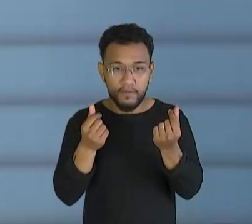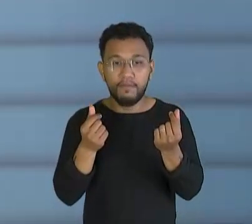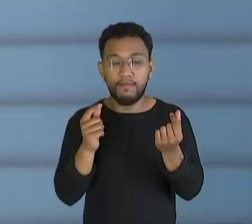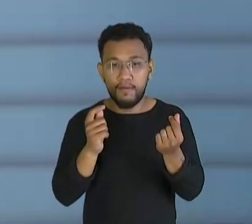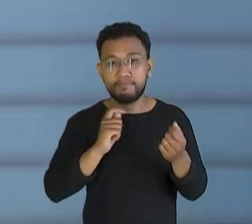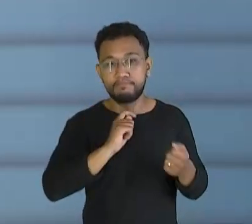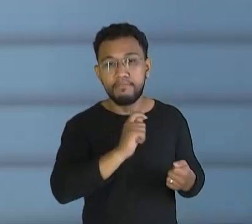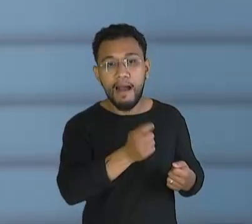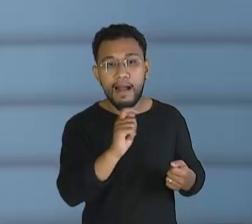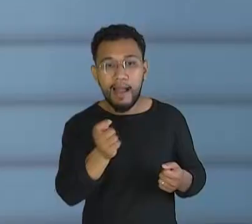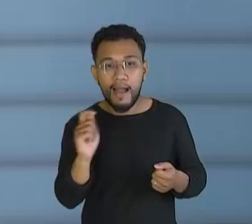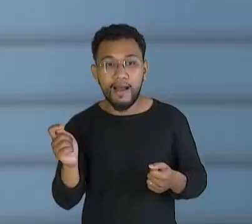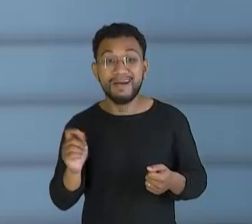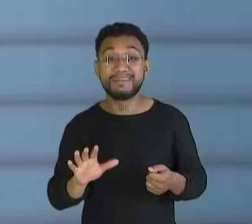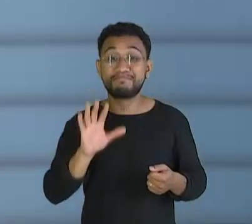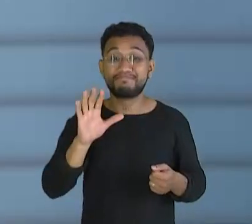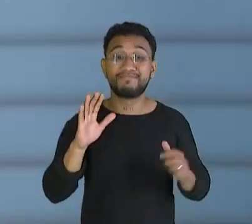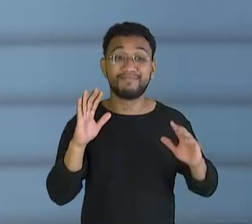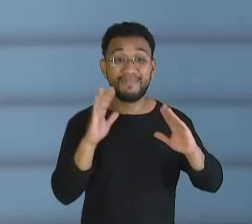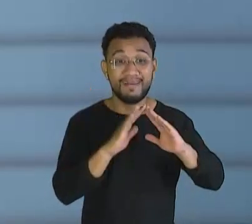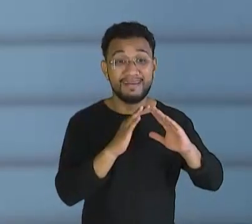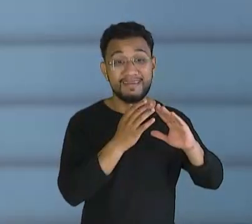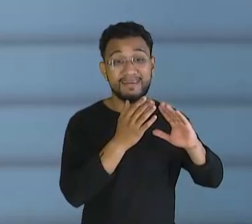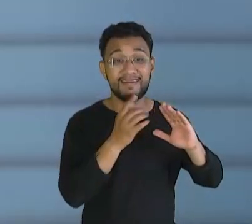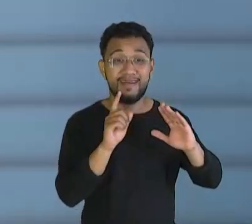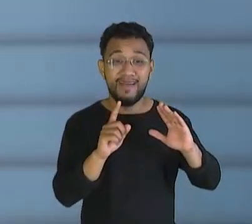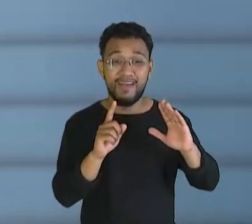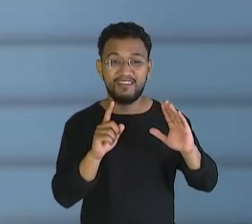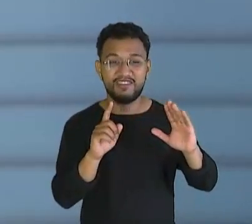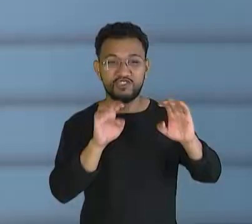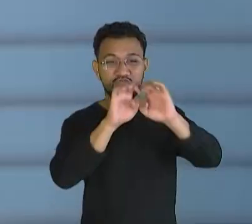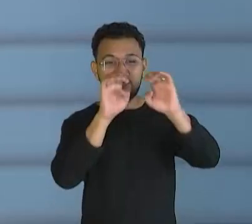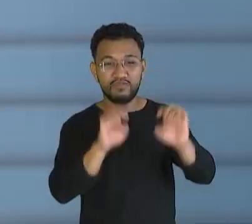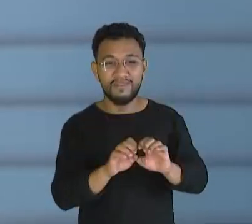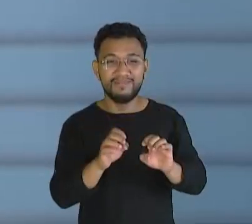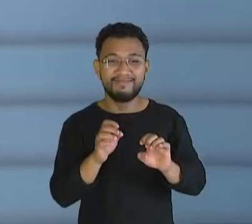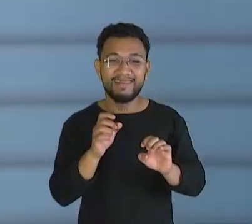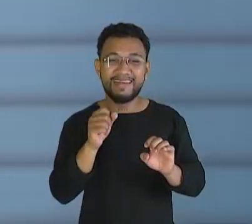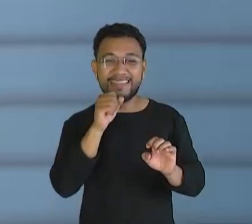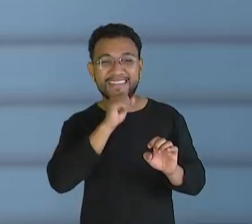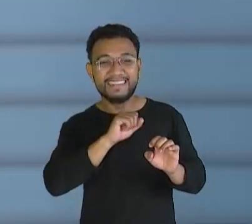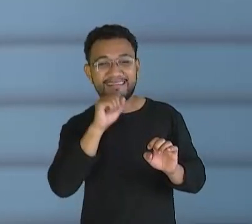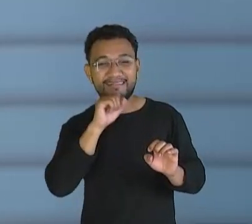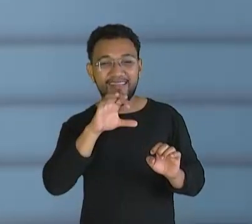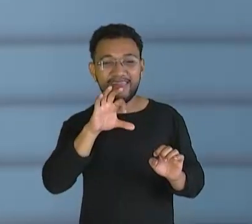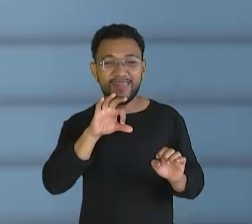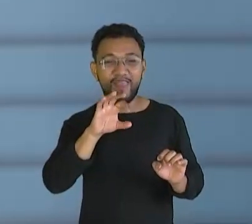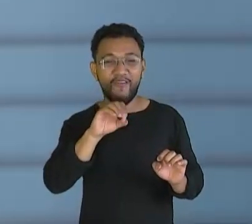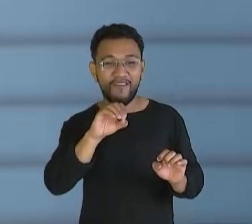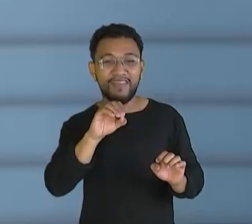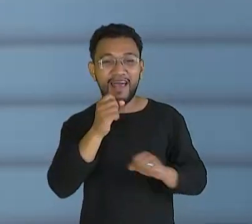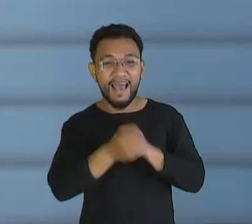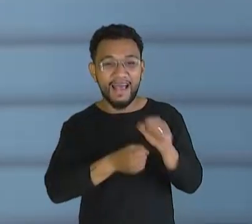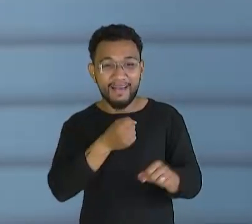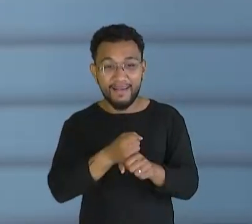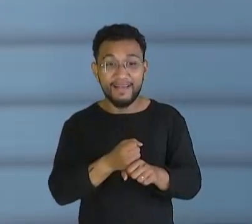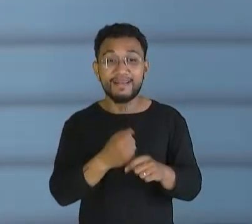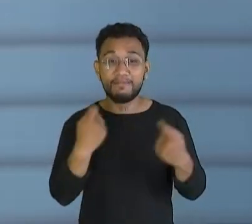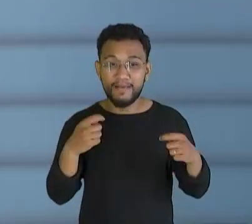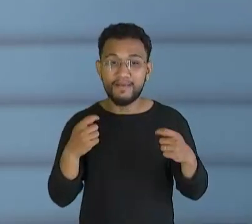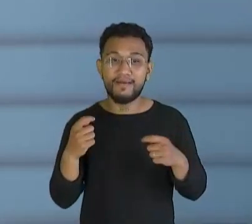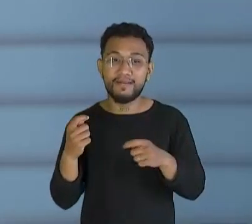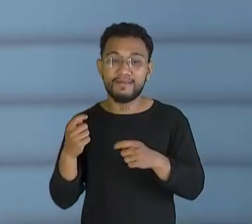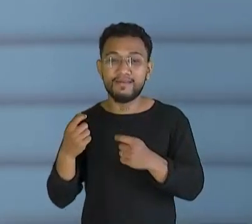esses gastos. Só que como a casa é uma estrutura muito antiga, com 90 anos, a gente precisa de apoio externo